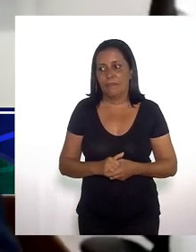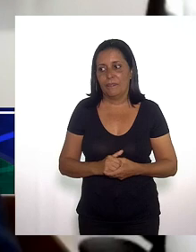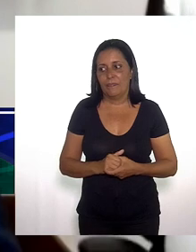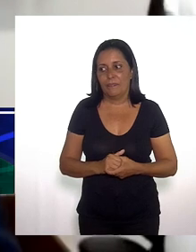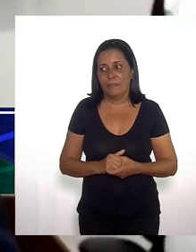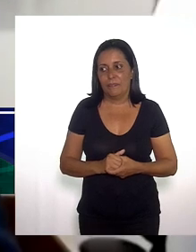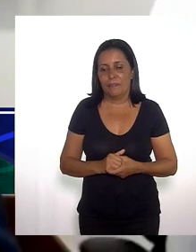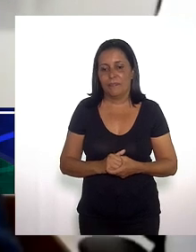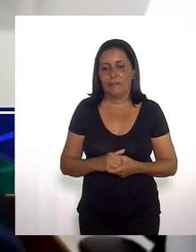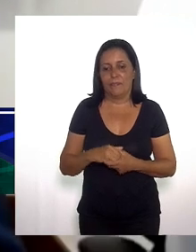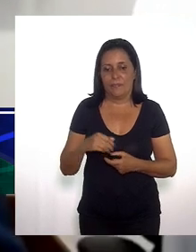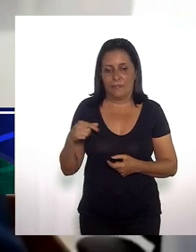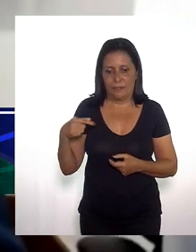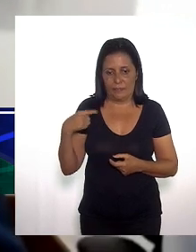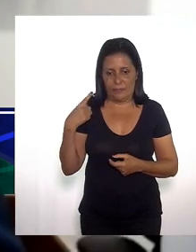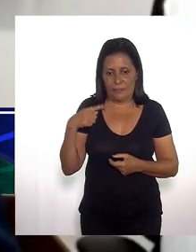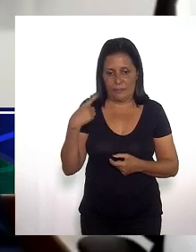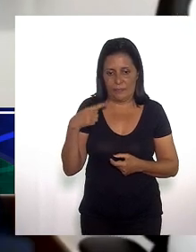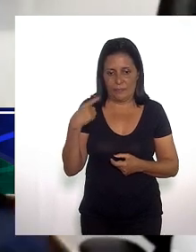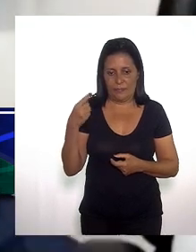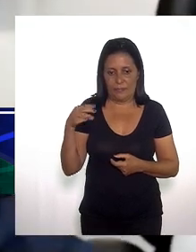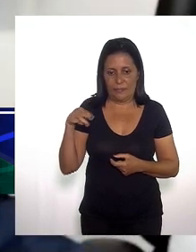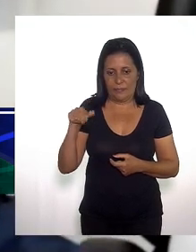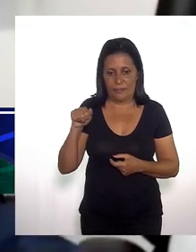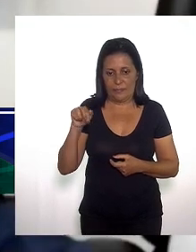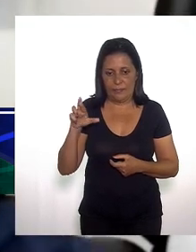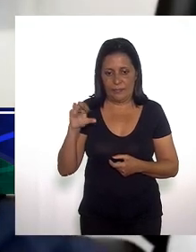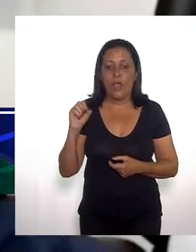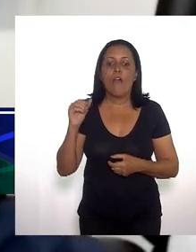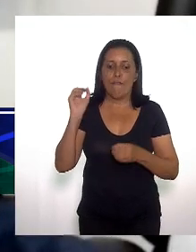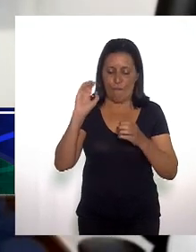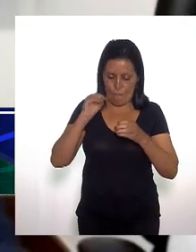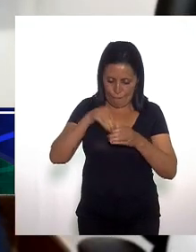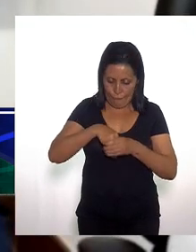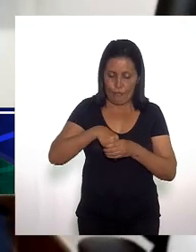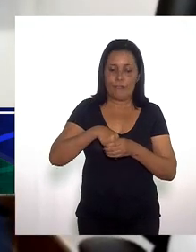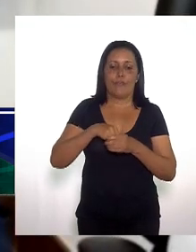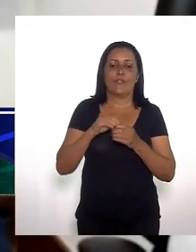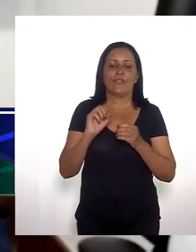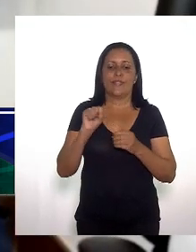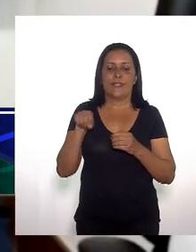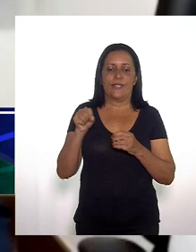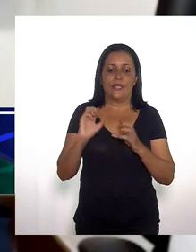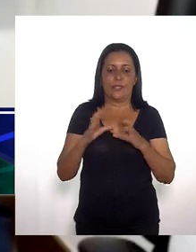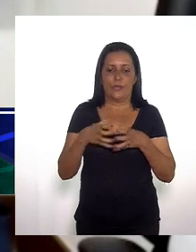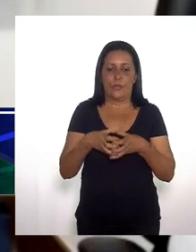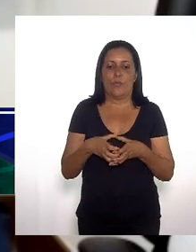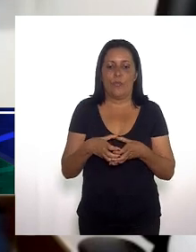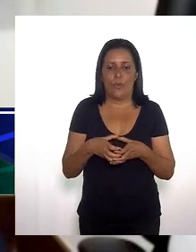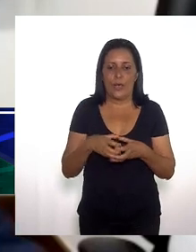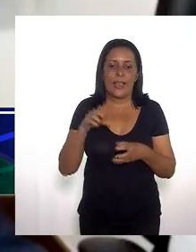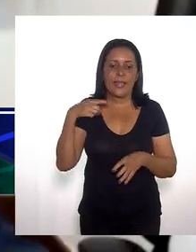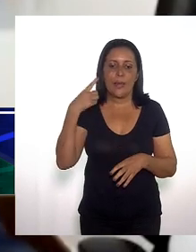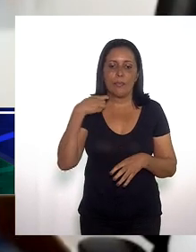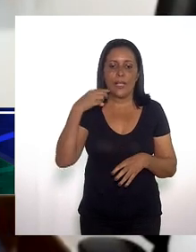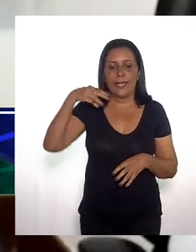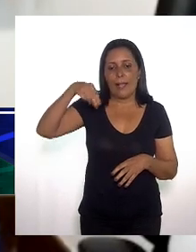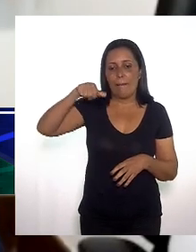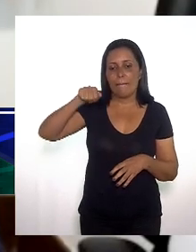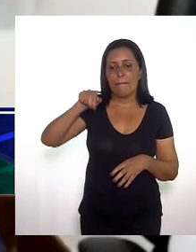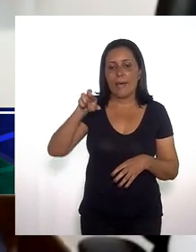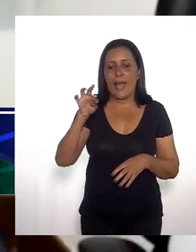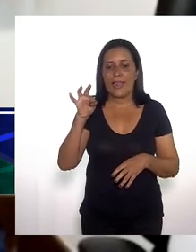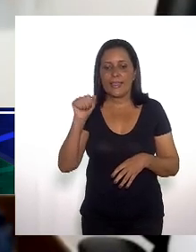Deputado Marcos Vinícius, votou sim no grupo. Deputada Marta Rocha.